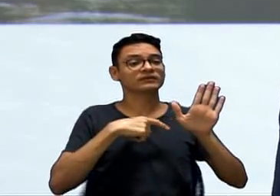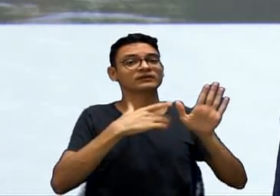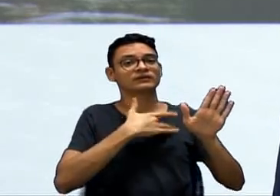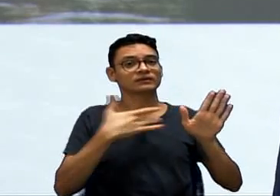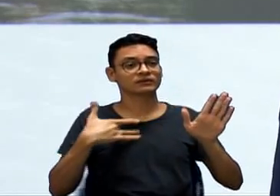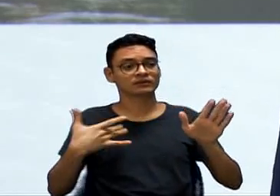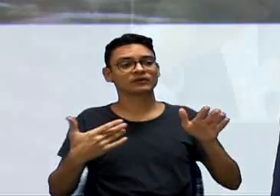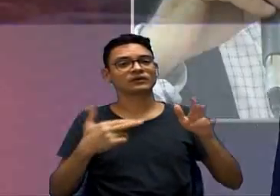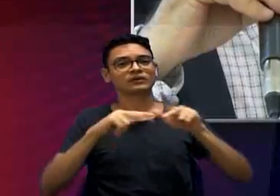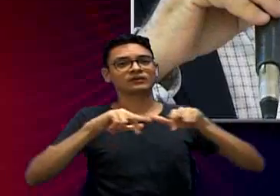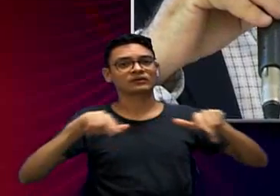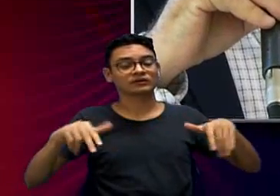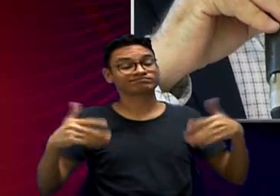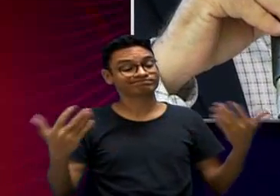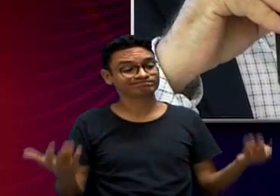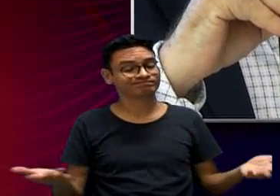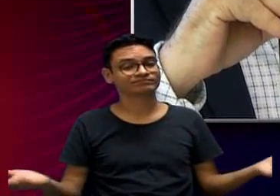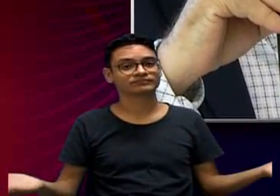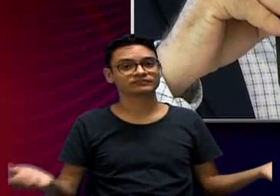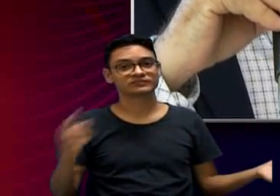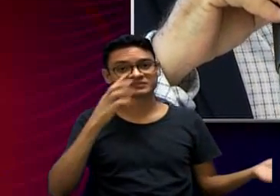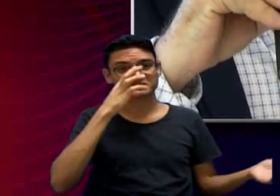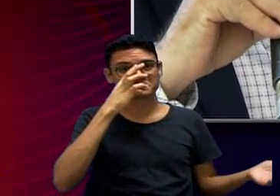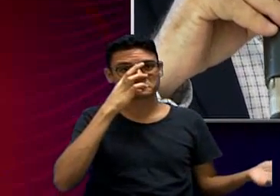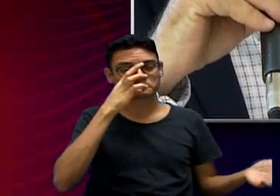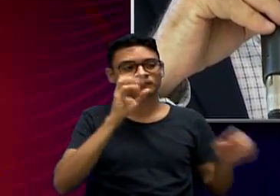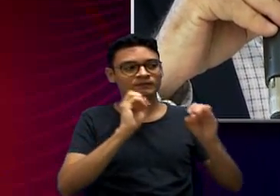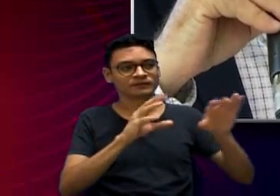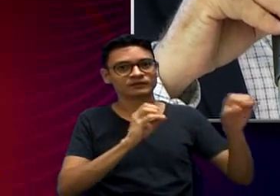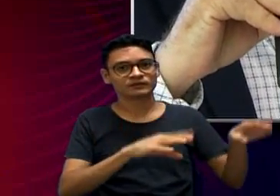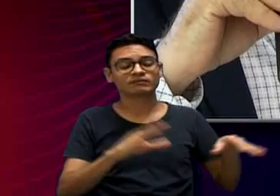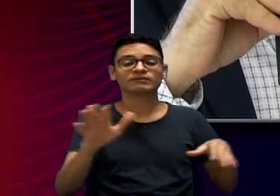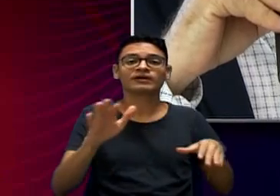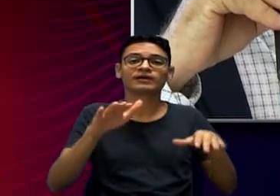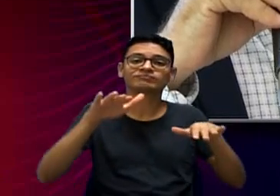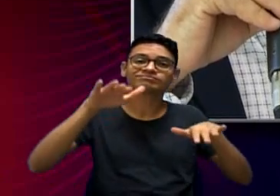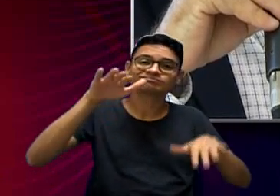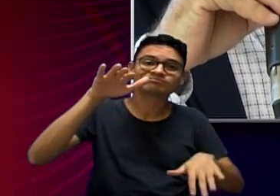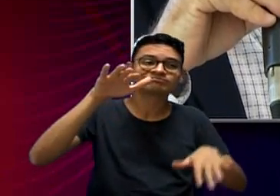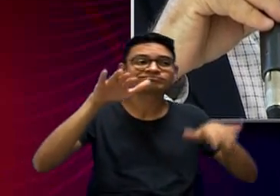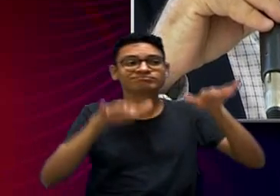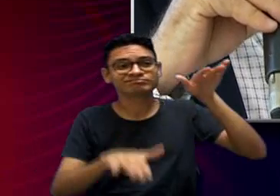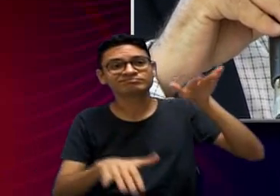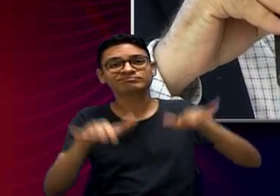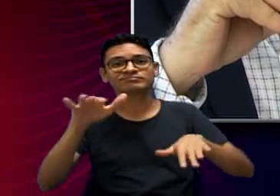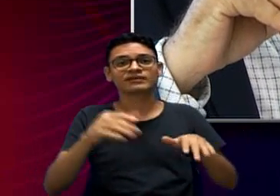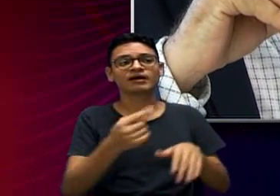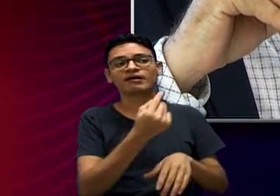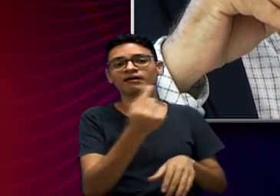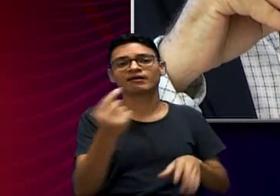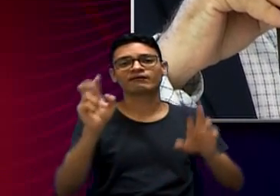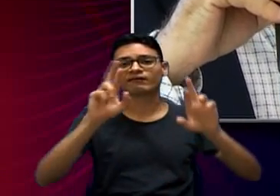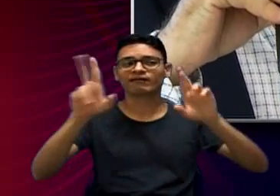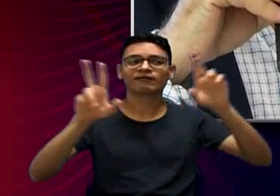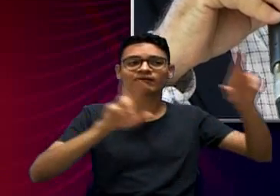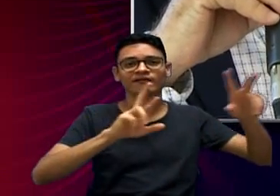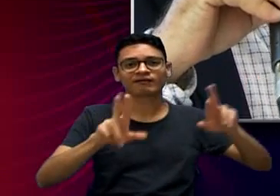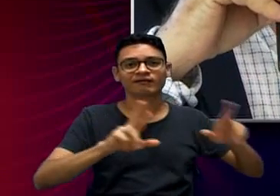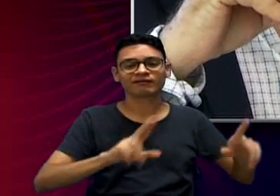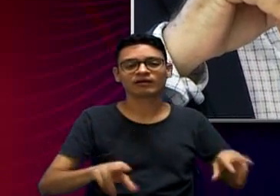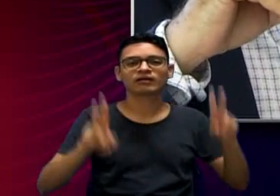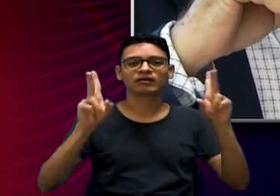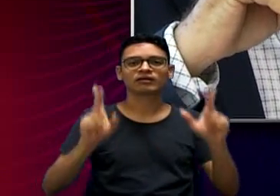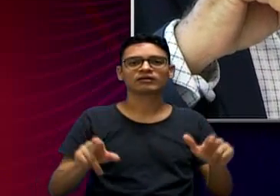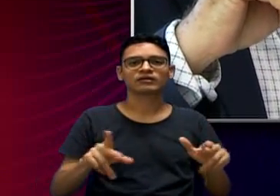fazer isto ou aquilo. Sim. A rede de educação. Então, depende de cada situação, uma situação. Né? É igual a questão